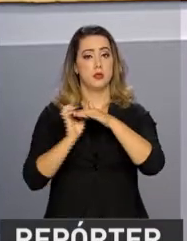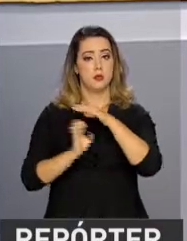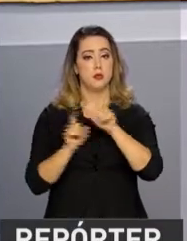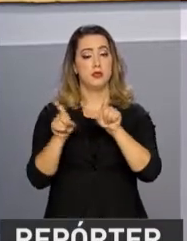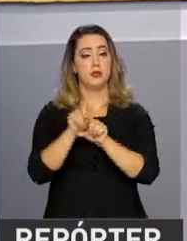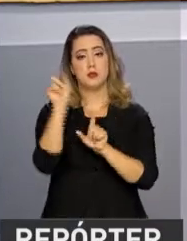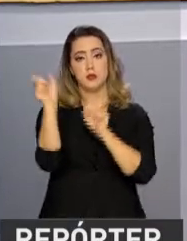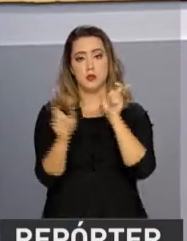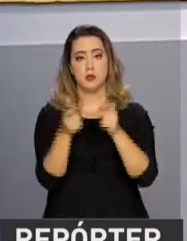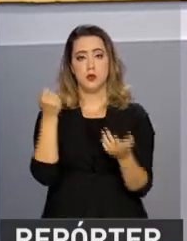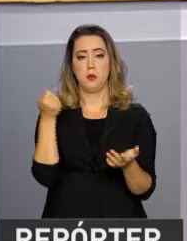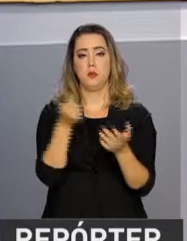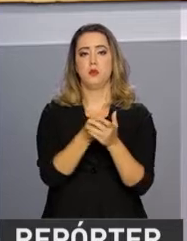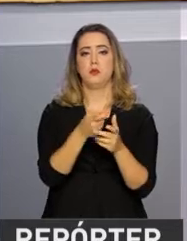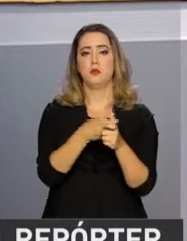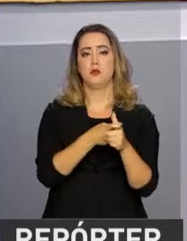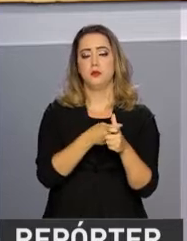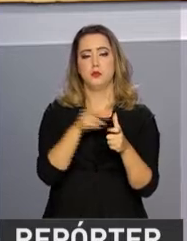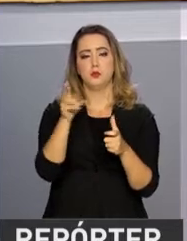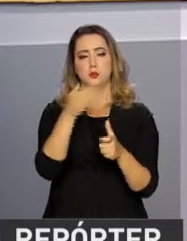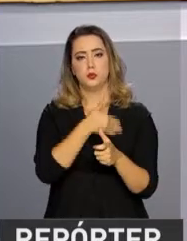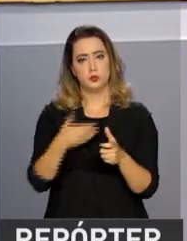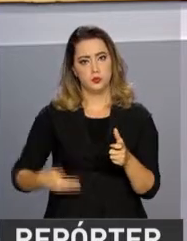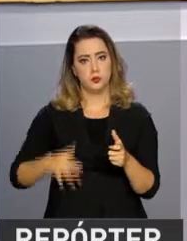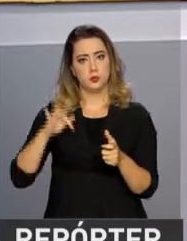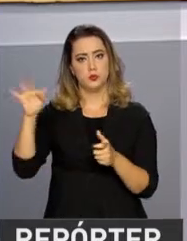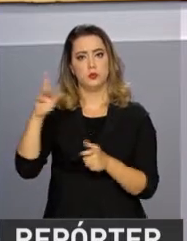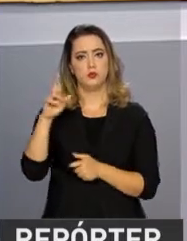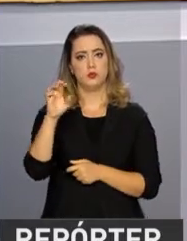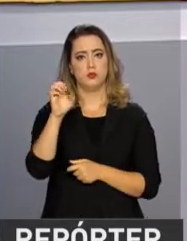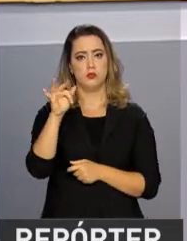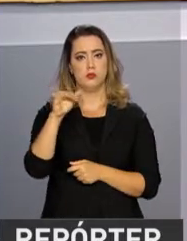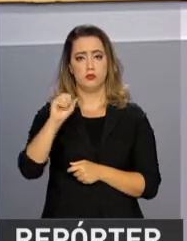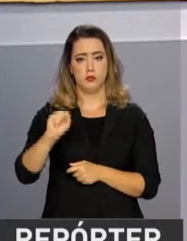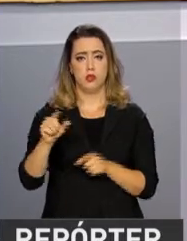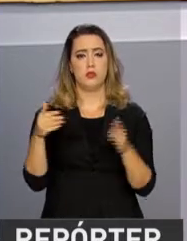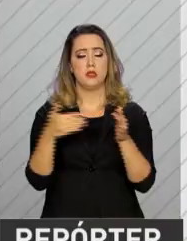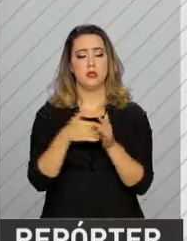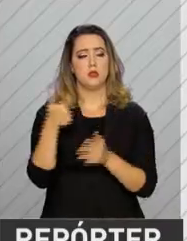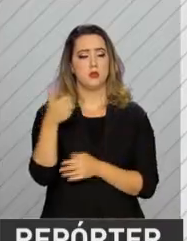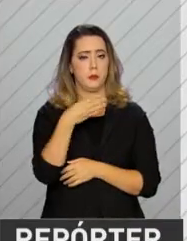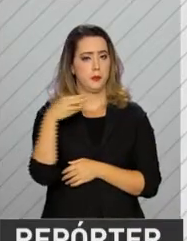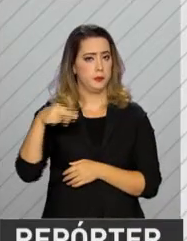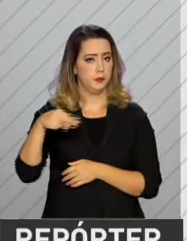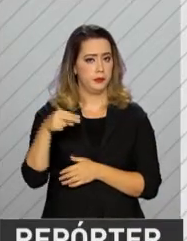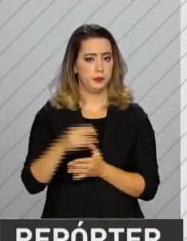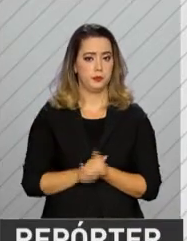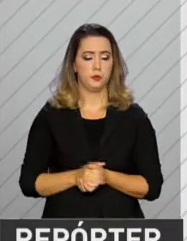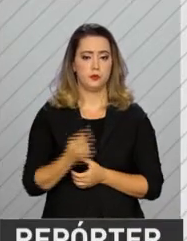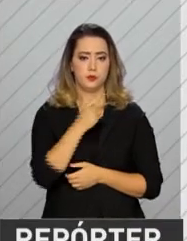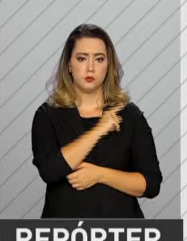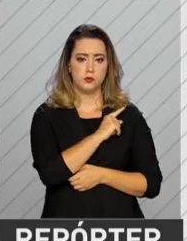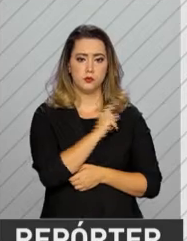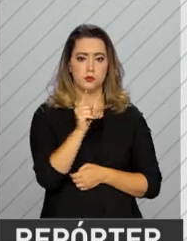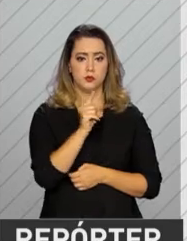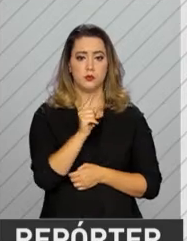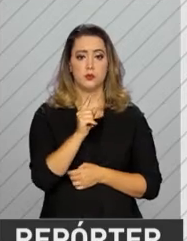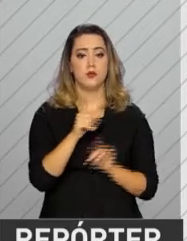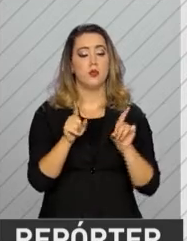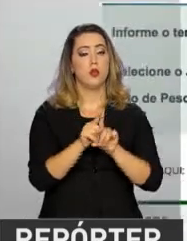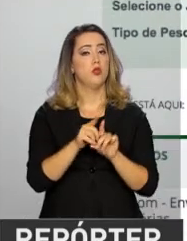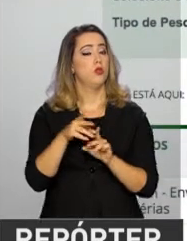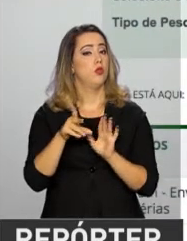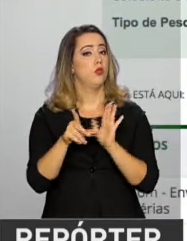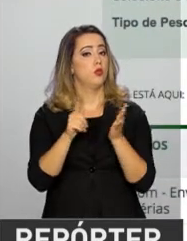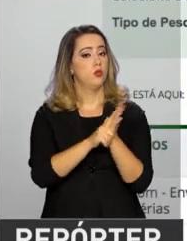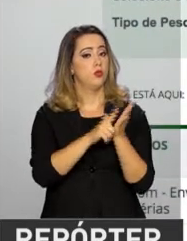com a união agora o refis está valendo até 14 de novembro em edição extra do diário